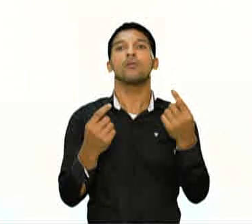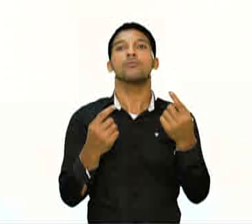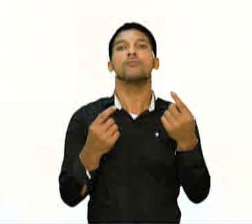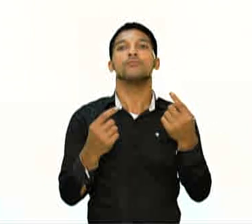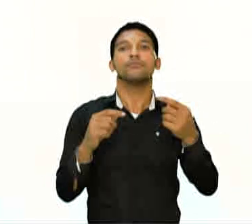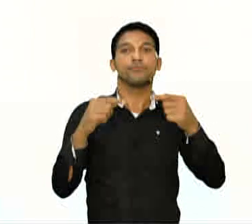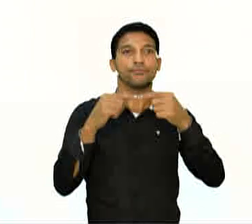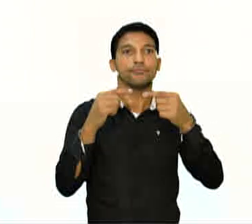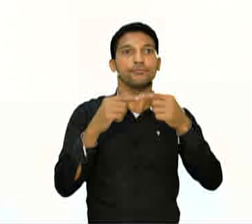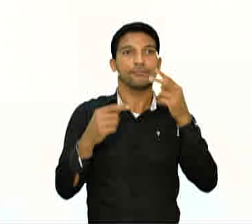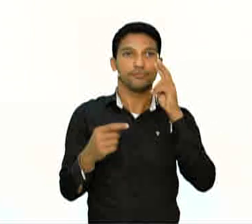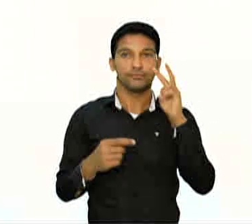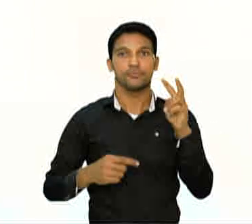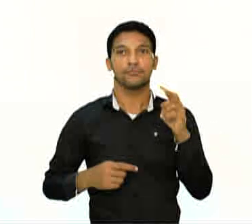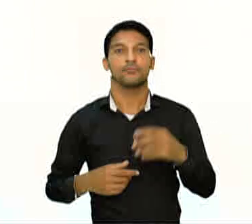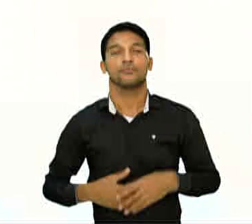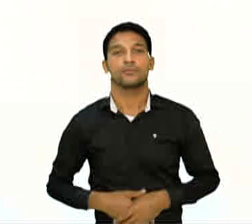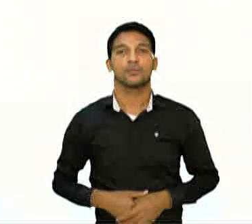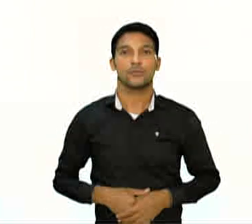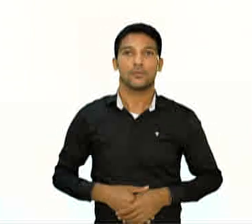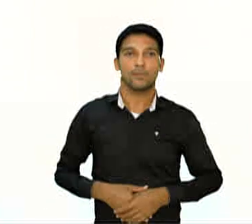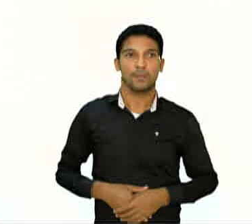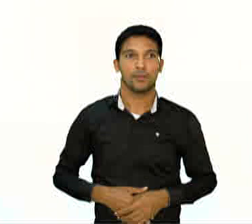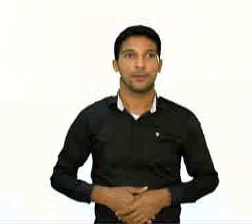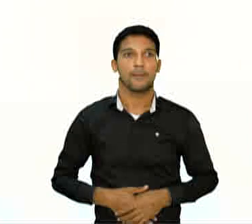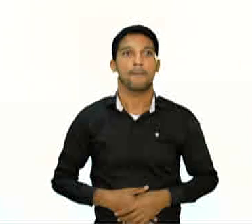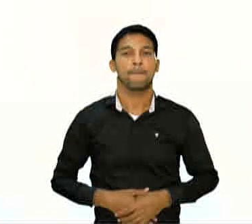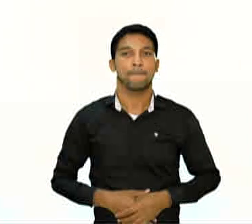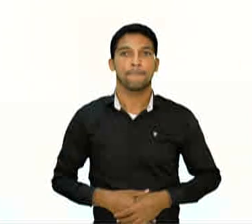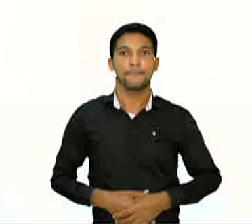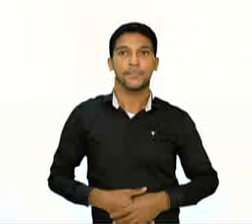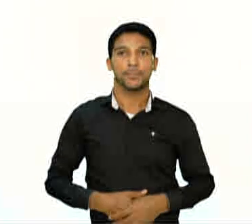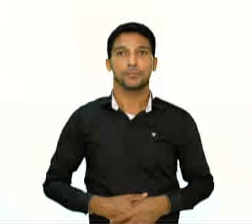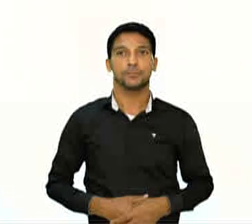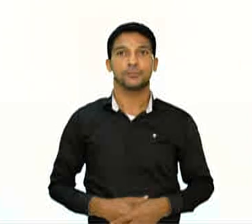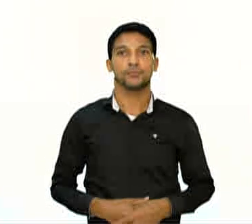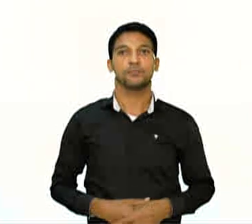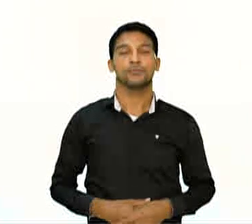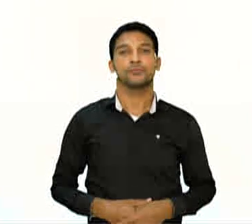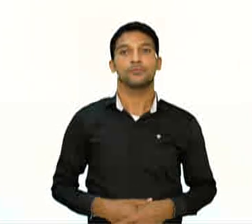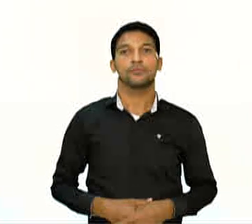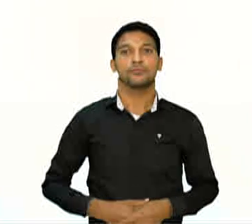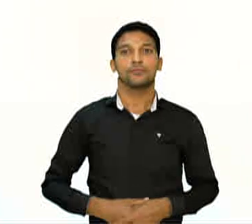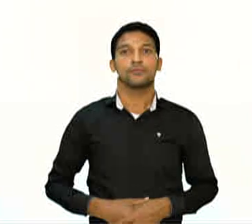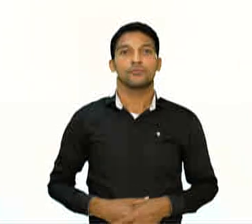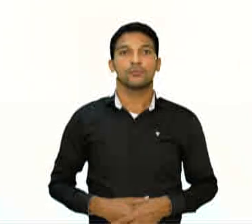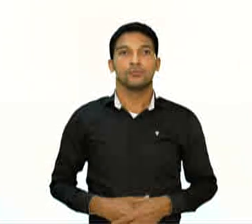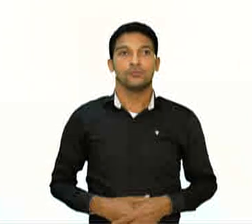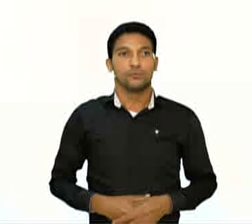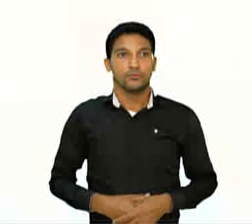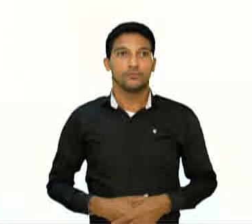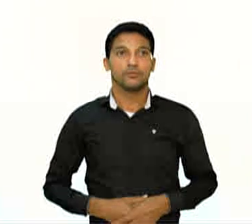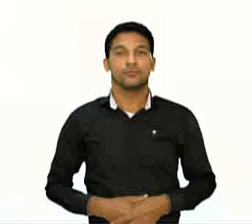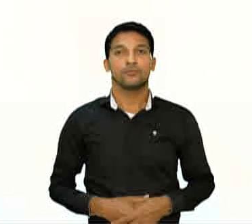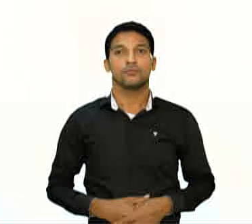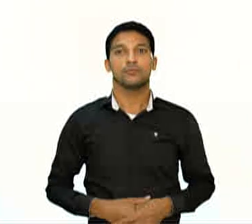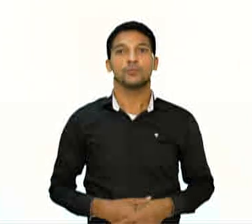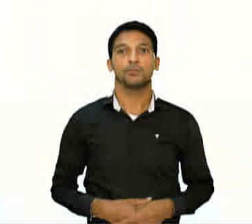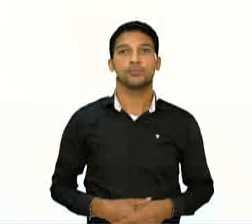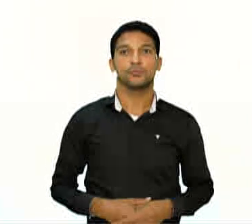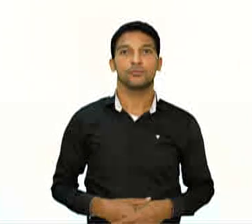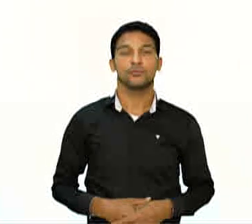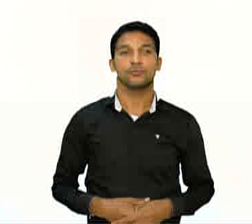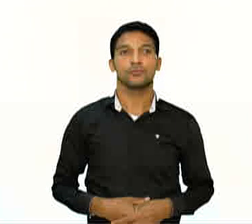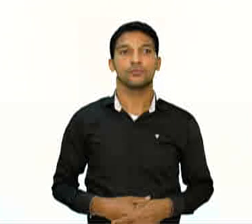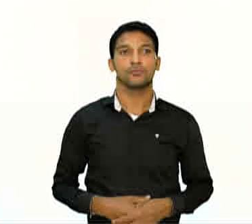pois é produzido concomitantemente ao petróleo, através de processos geológicos de duração reduzida, semelhante à